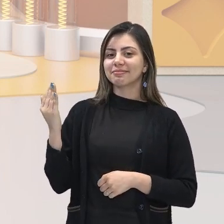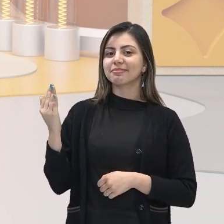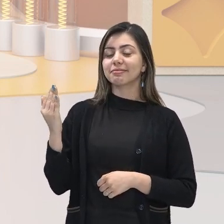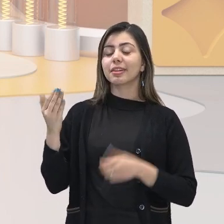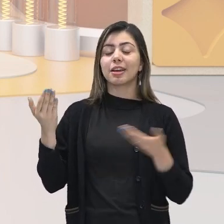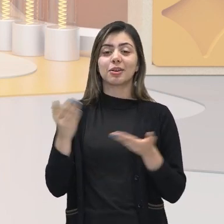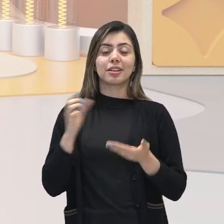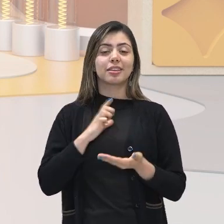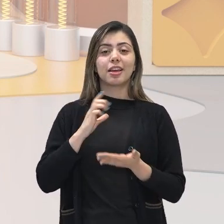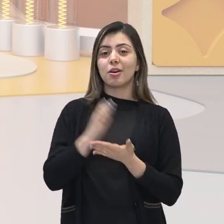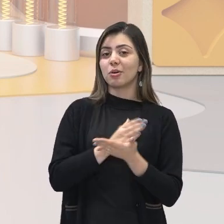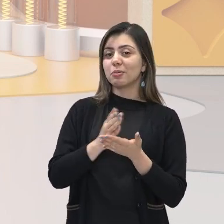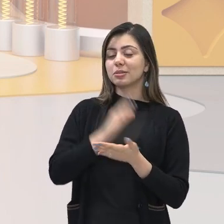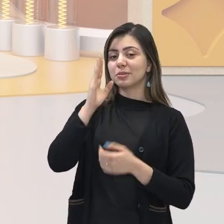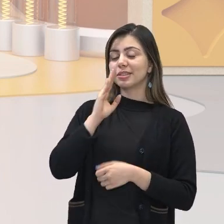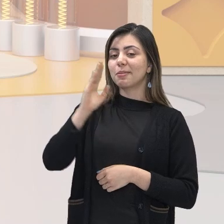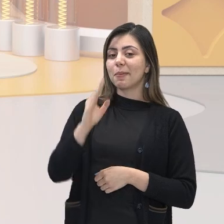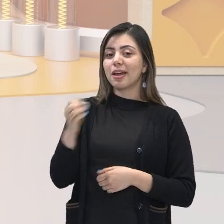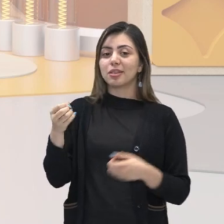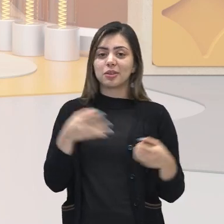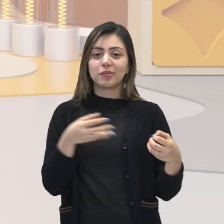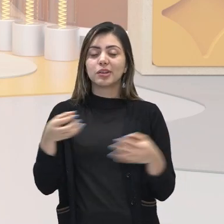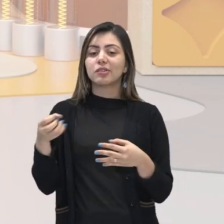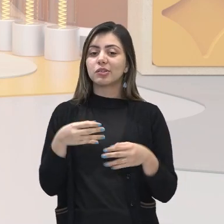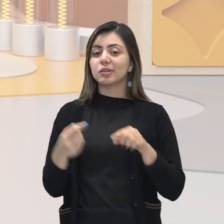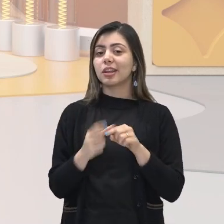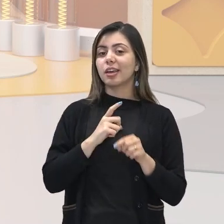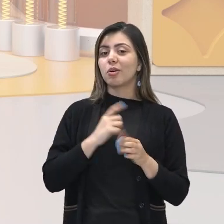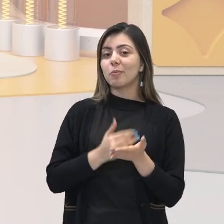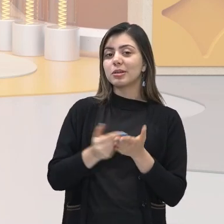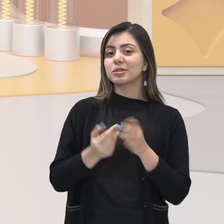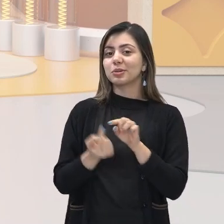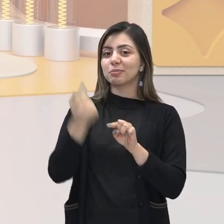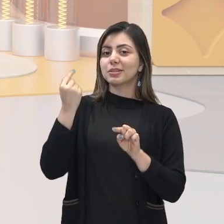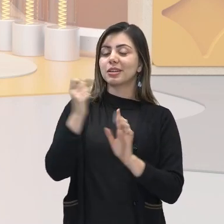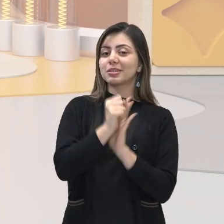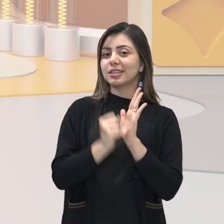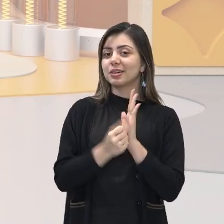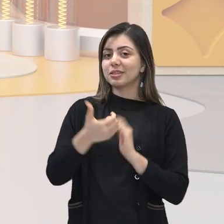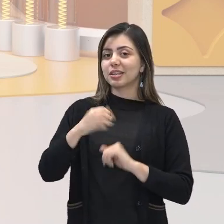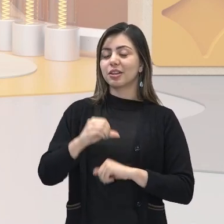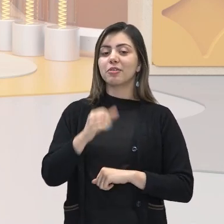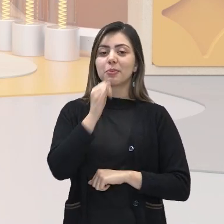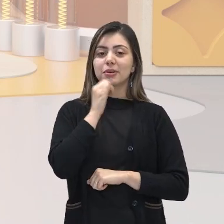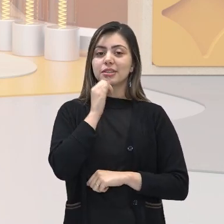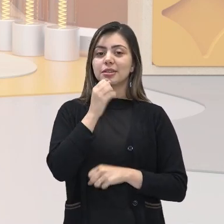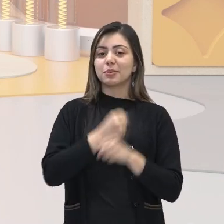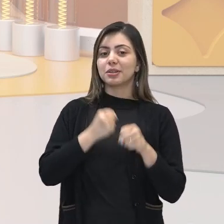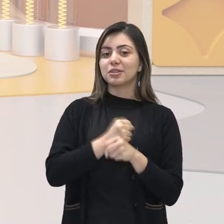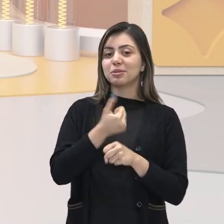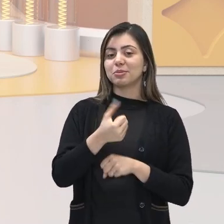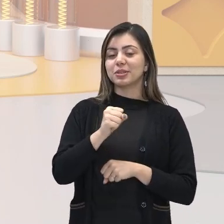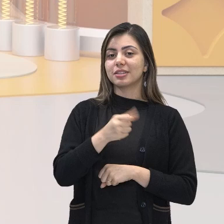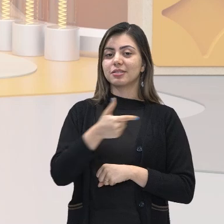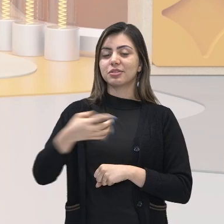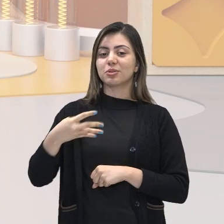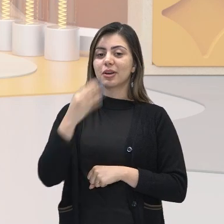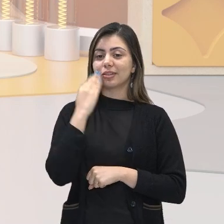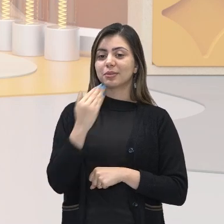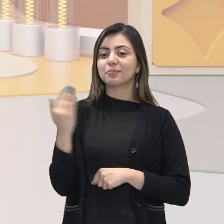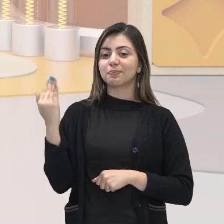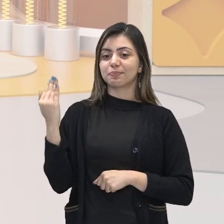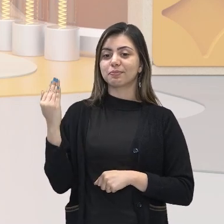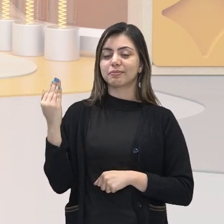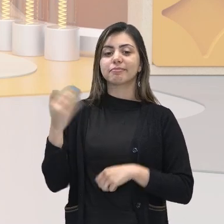principais inovações que surgiram no século XIX, como, por exemplo, em 1824, nós temos aqui